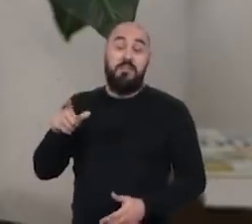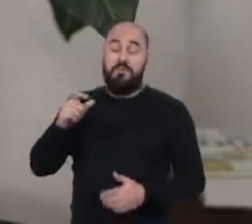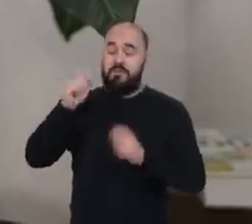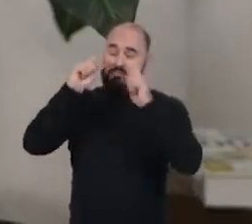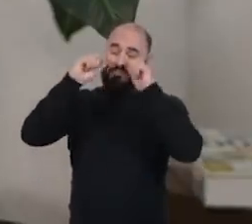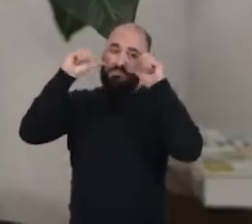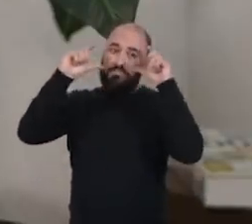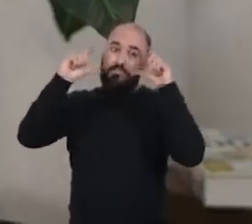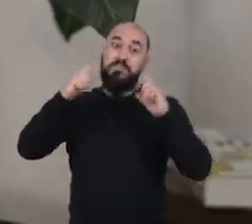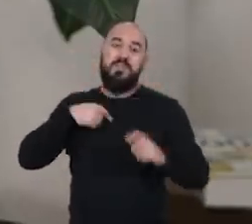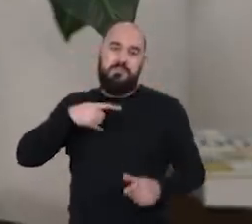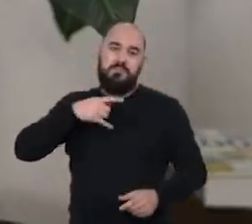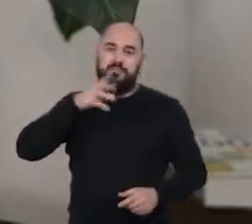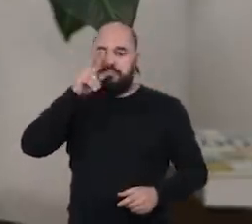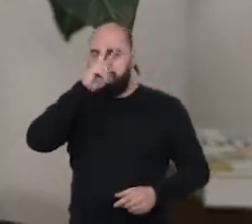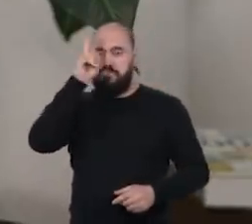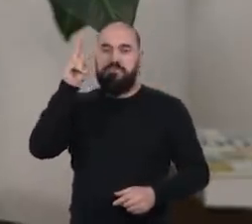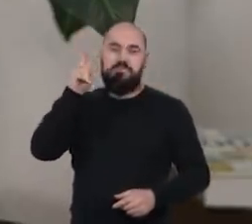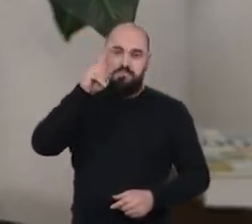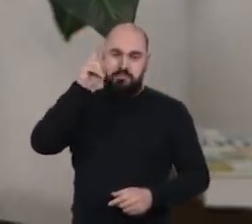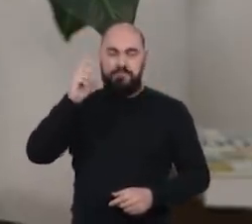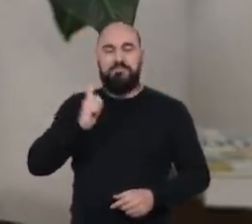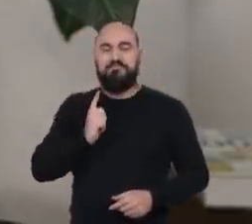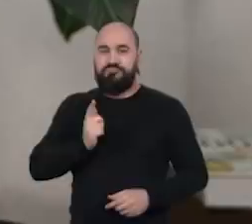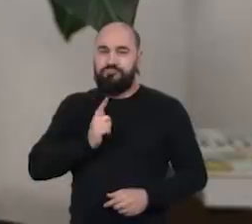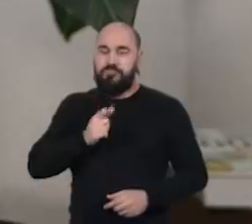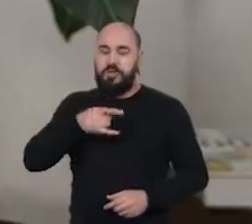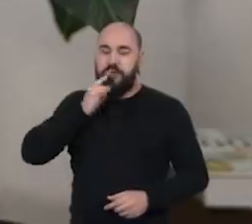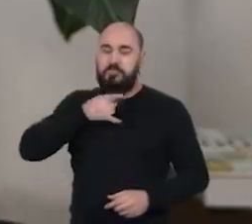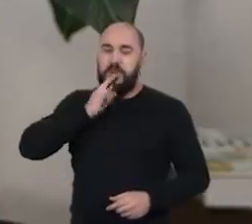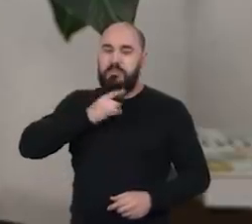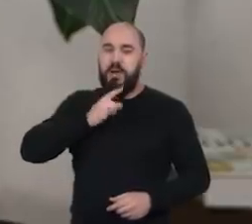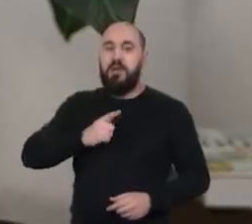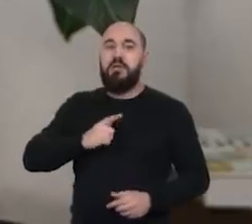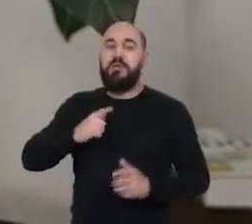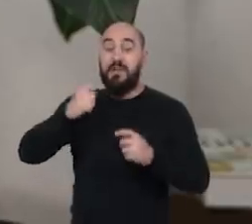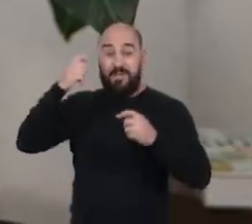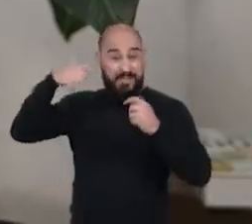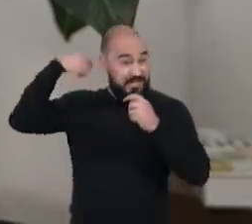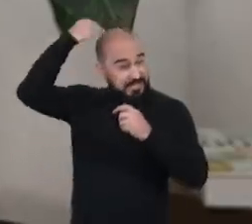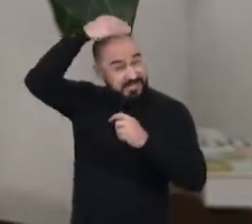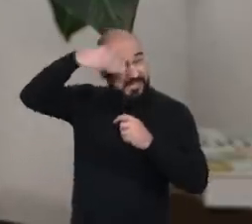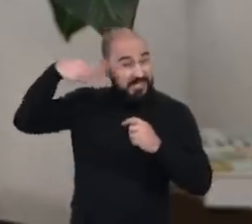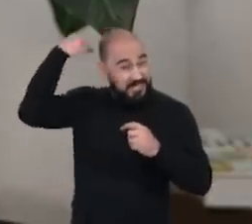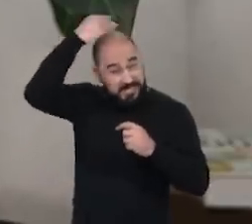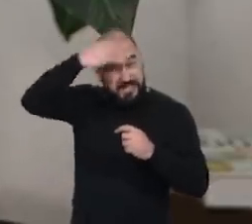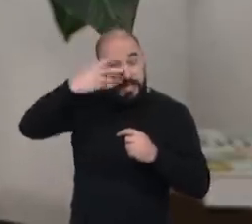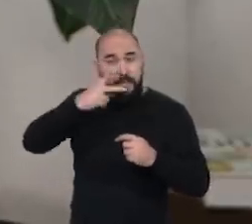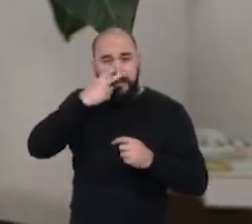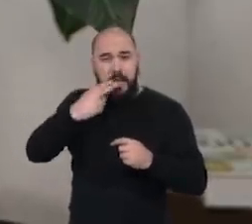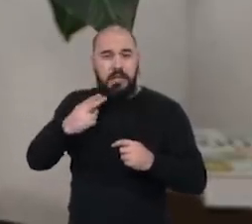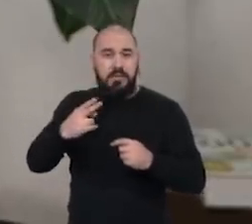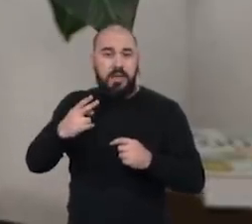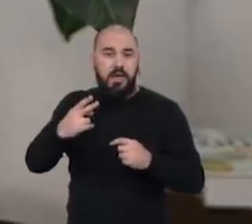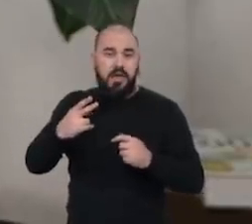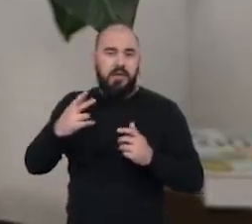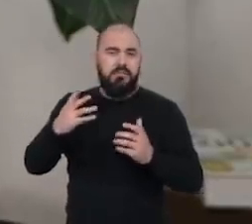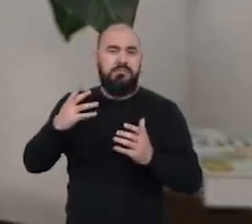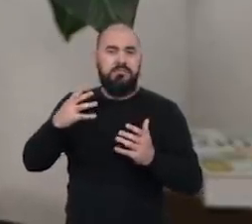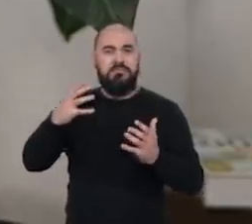acordado, ele tinha bebido, tá? E ele estava com a cabeça enfaixada, como se tivesse tido com a